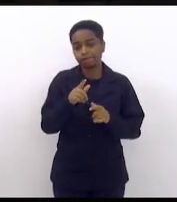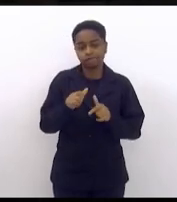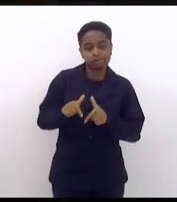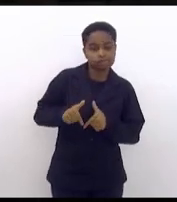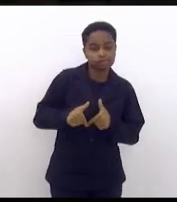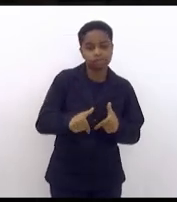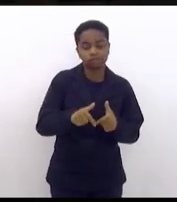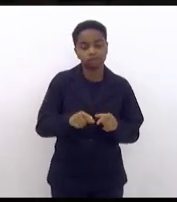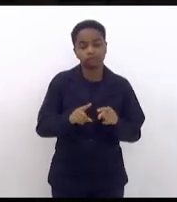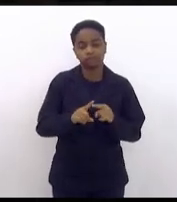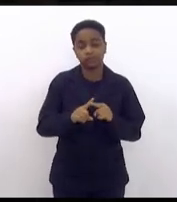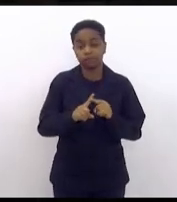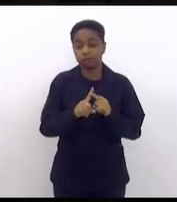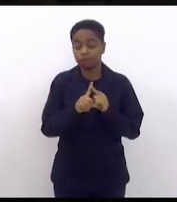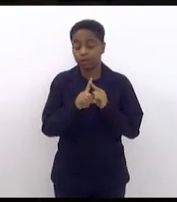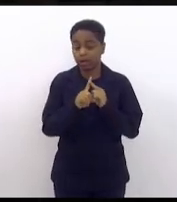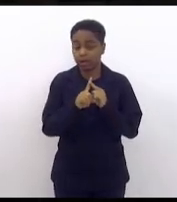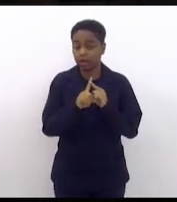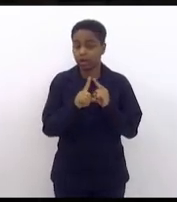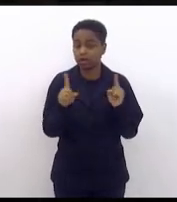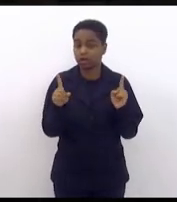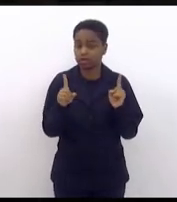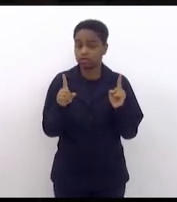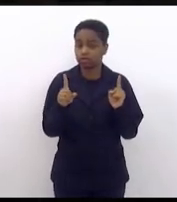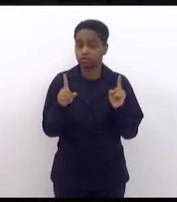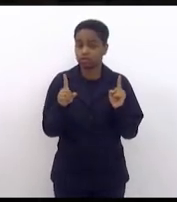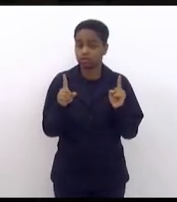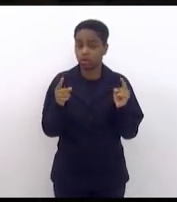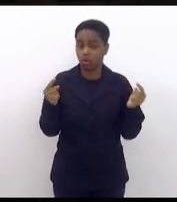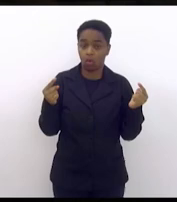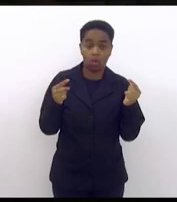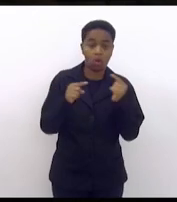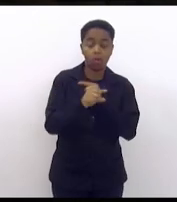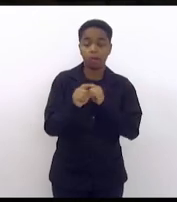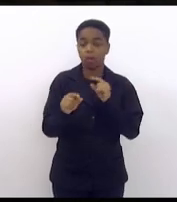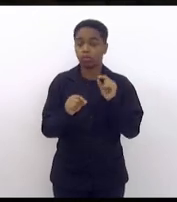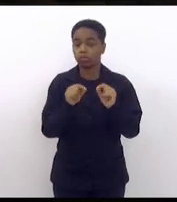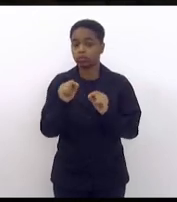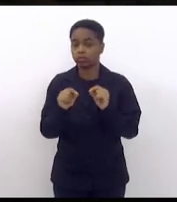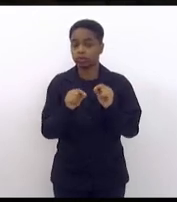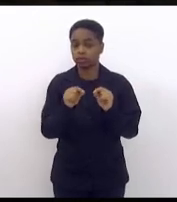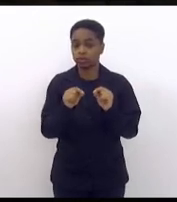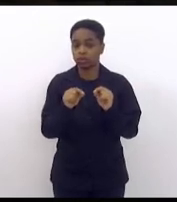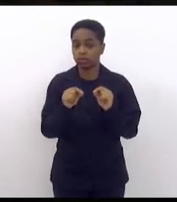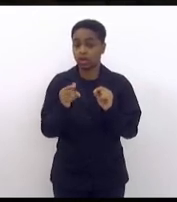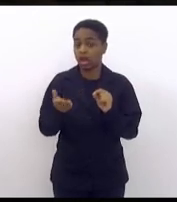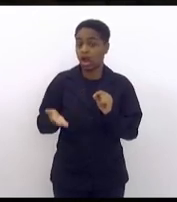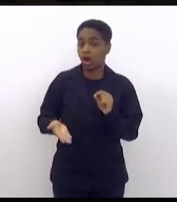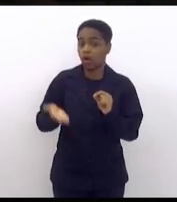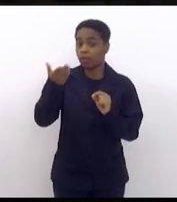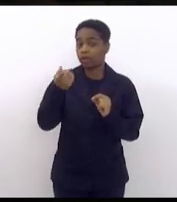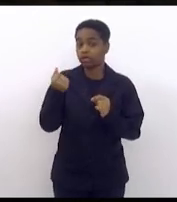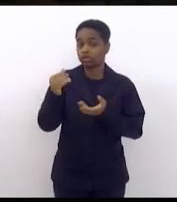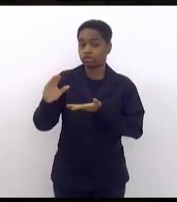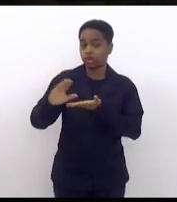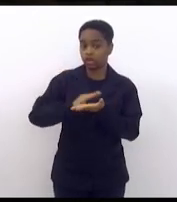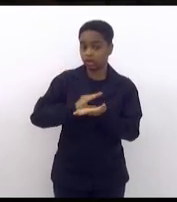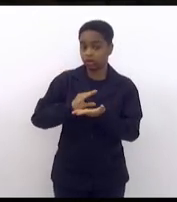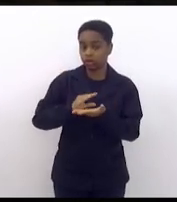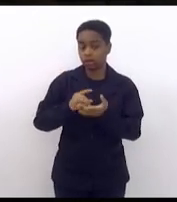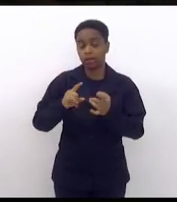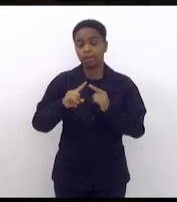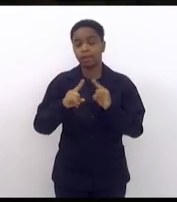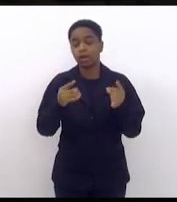Sim, mas o lado oposto disso é aumenta a receita. E a